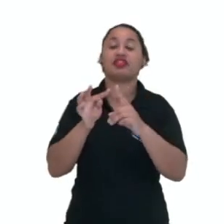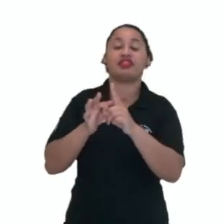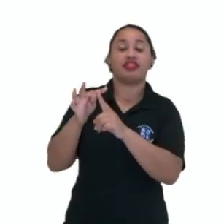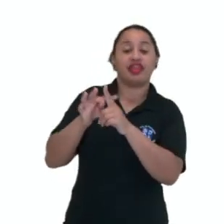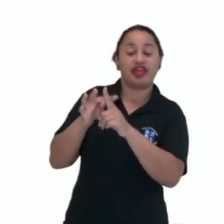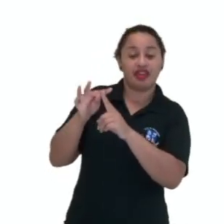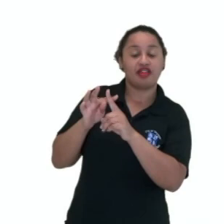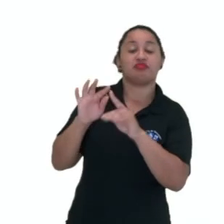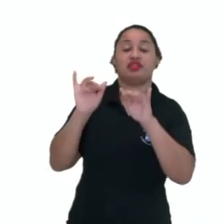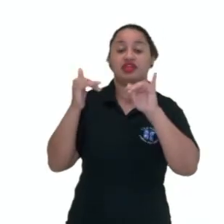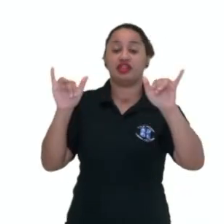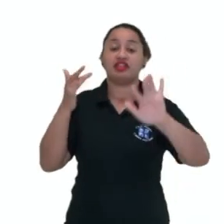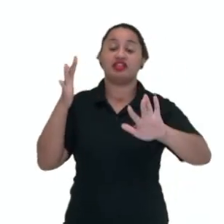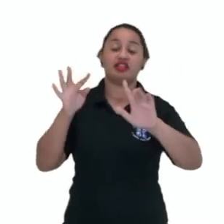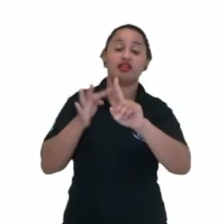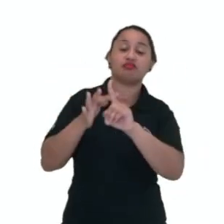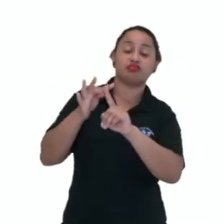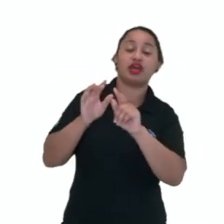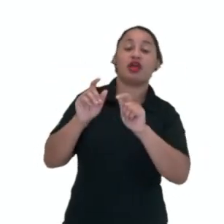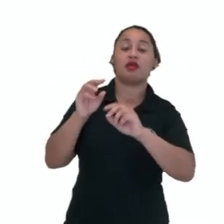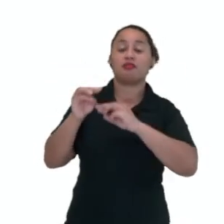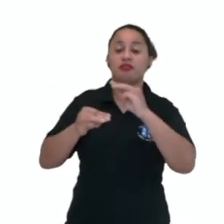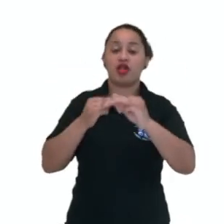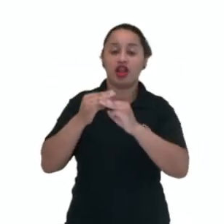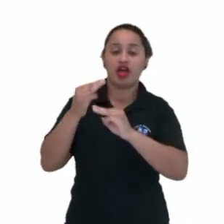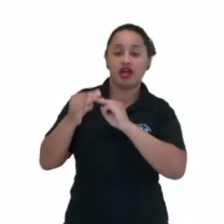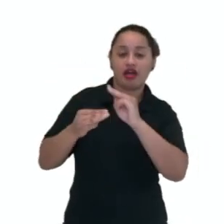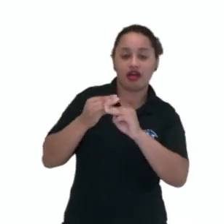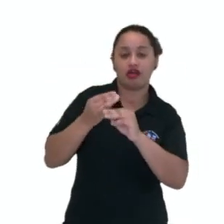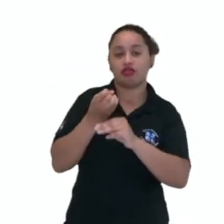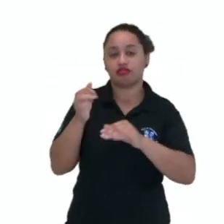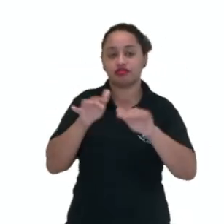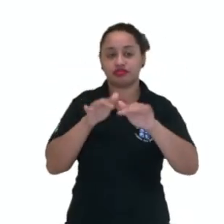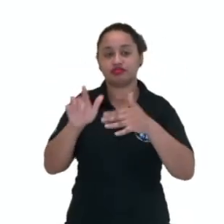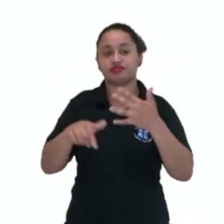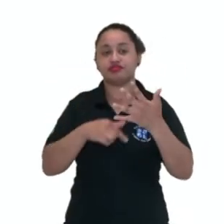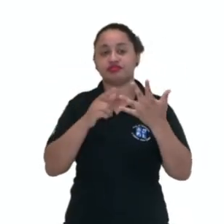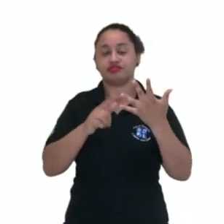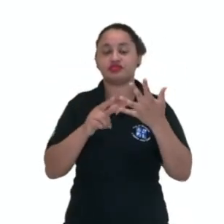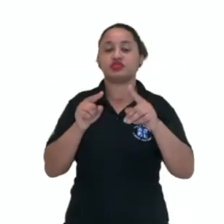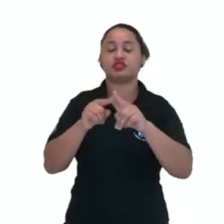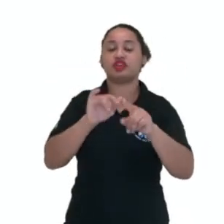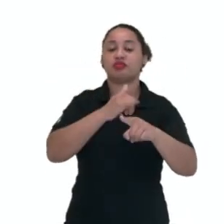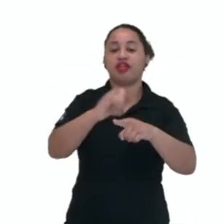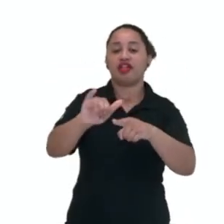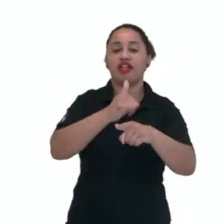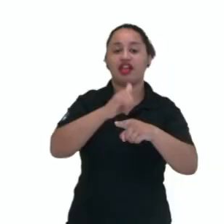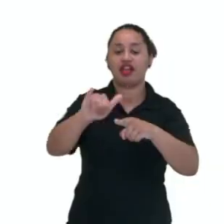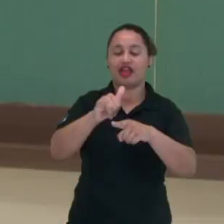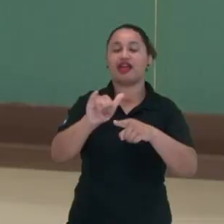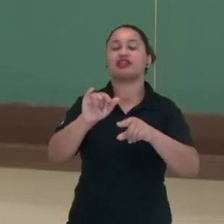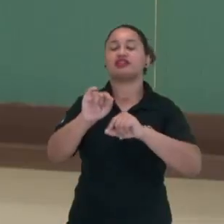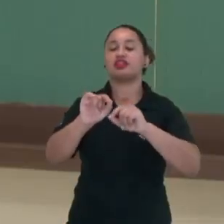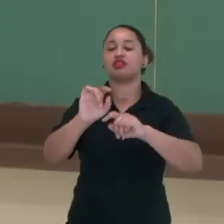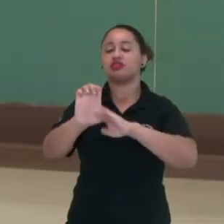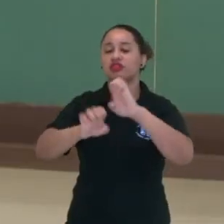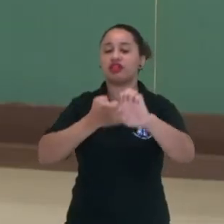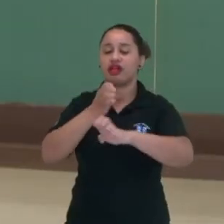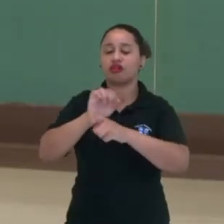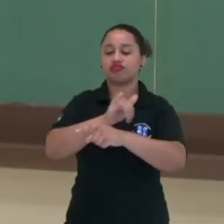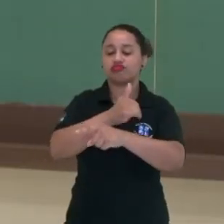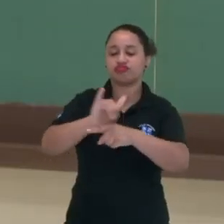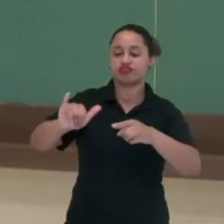térmica, que depende do grau das agitações das moléculas. A energia elétrica é aquela que os elétrons vão passando através de uma